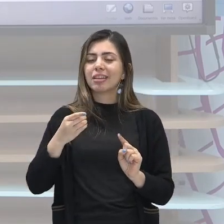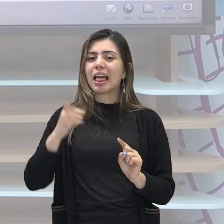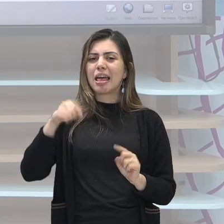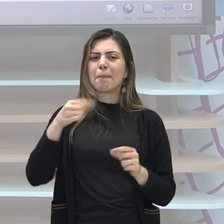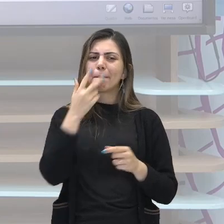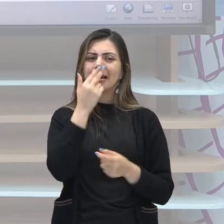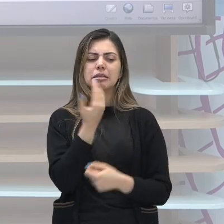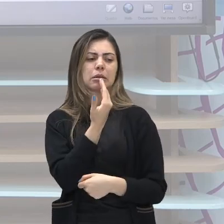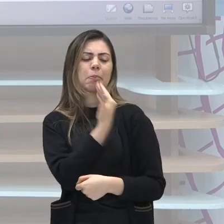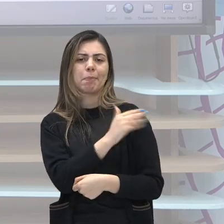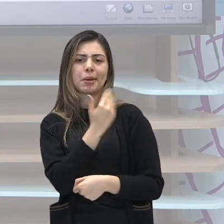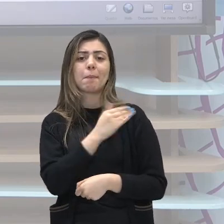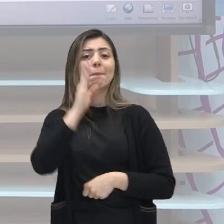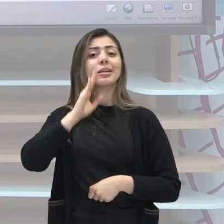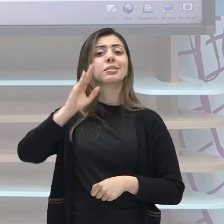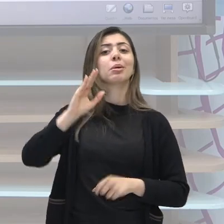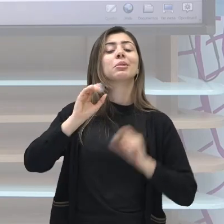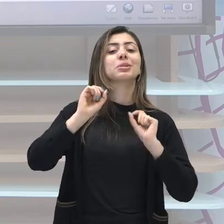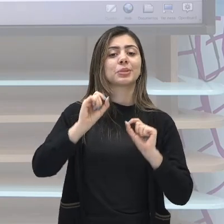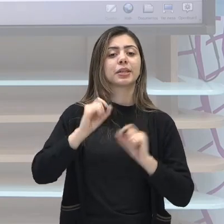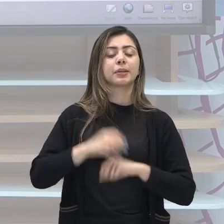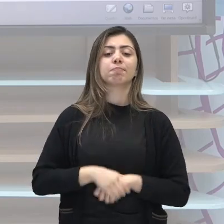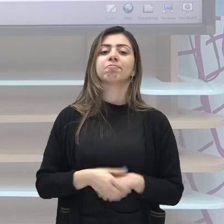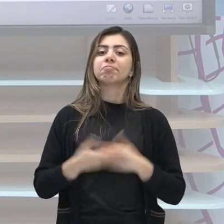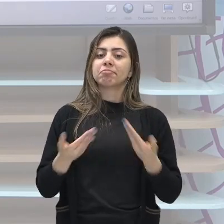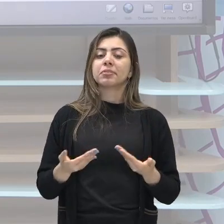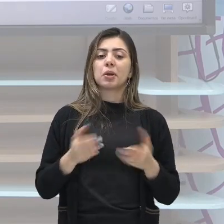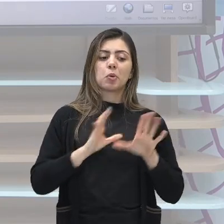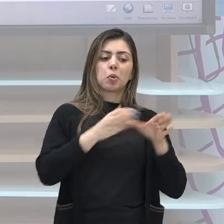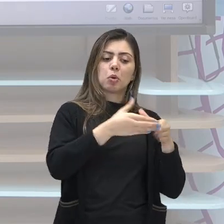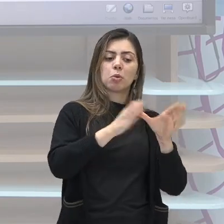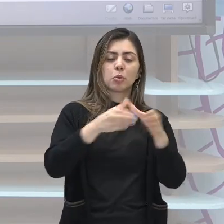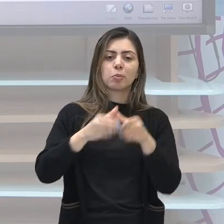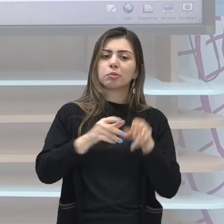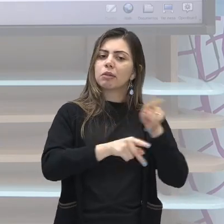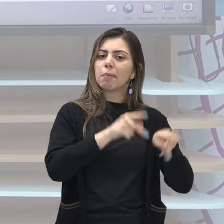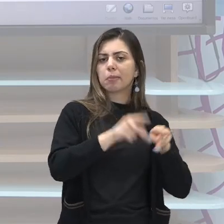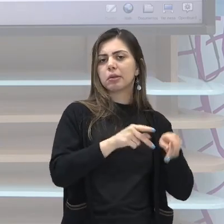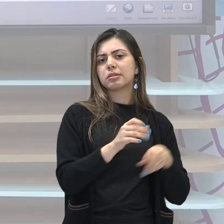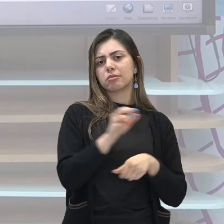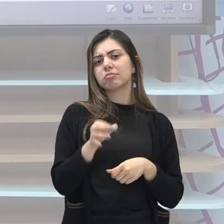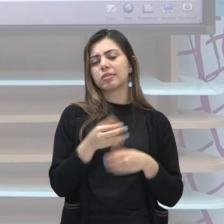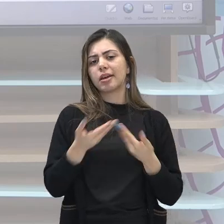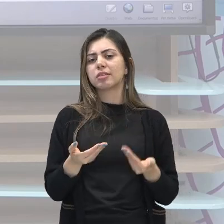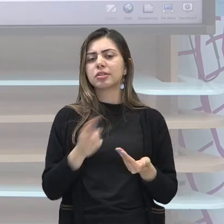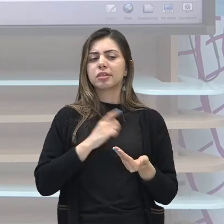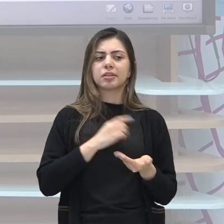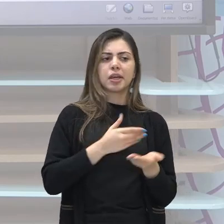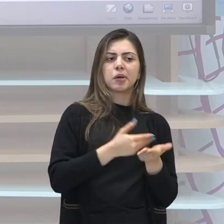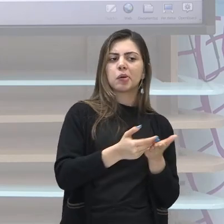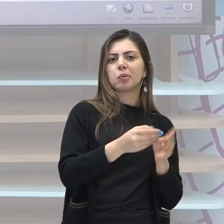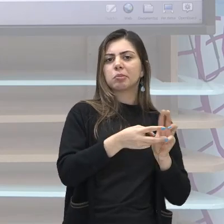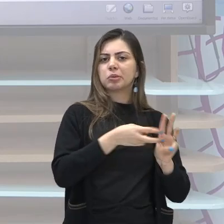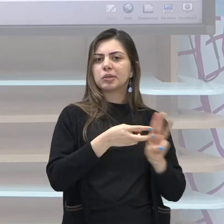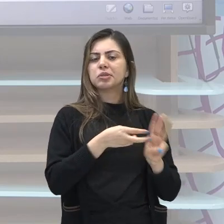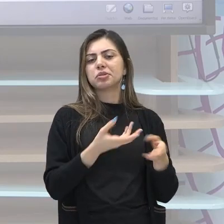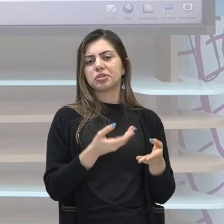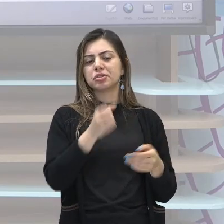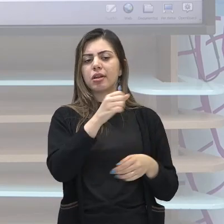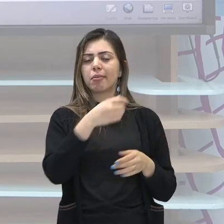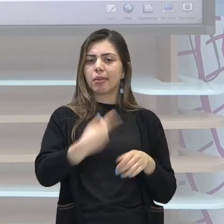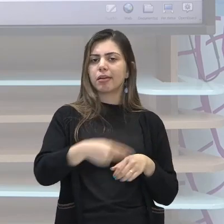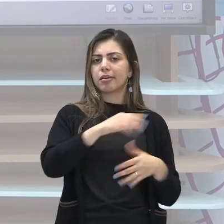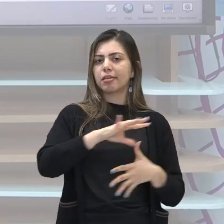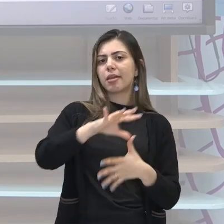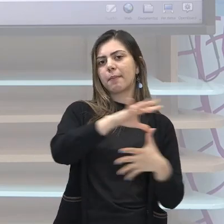discrimina principalmente os outros povos, né, os povos originários daqui da